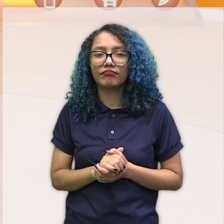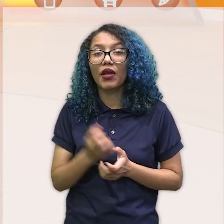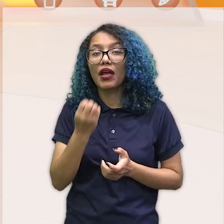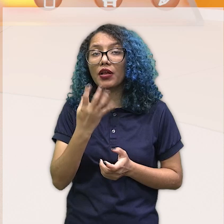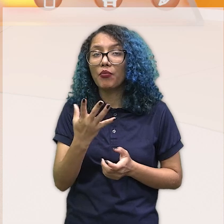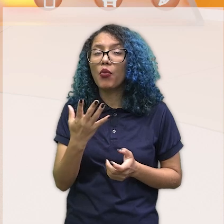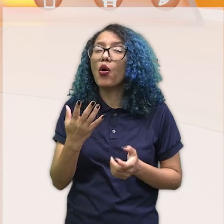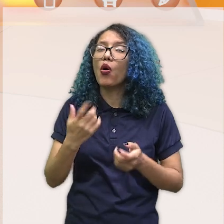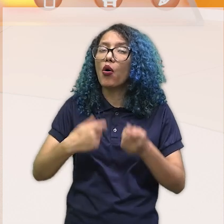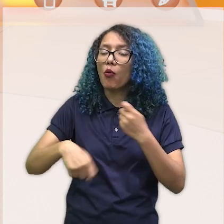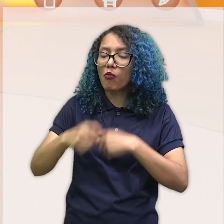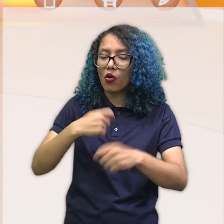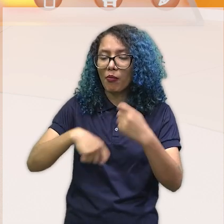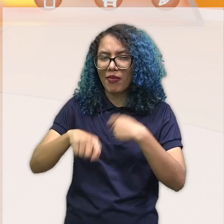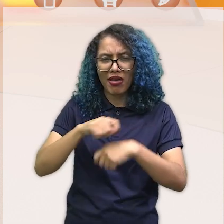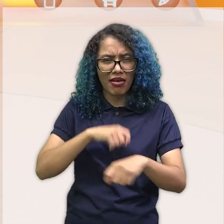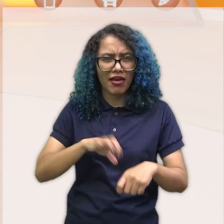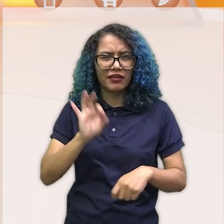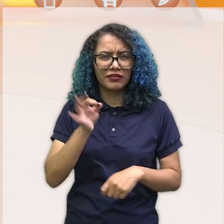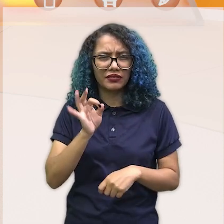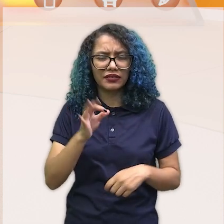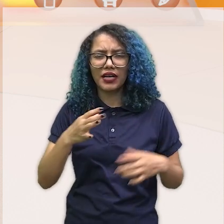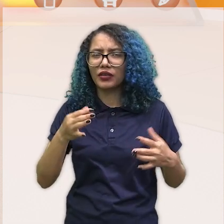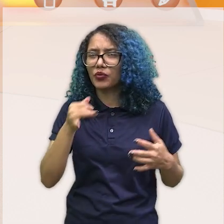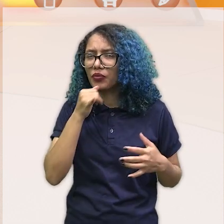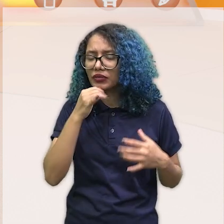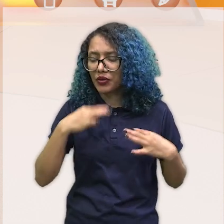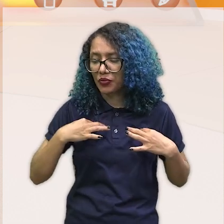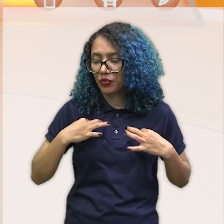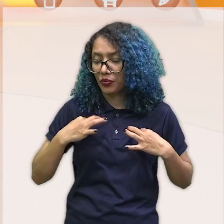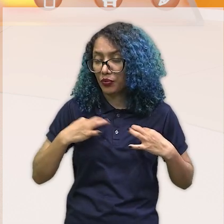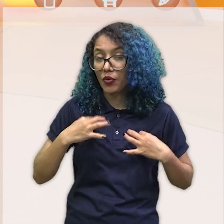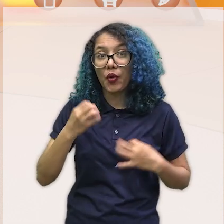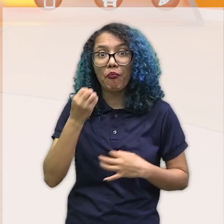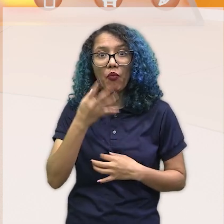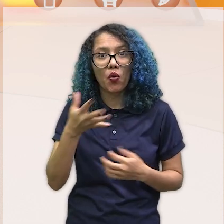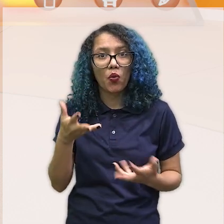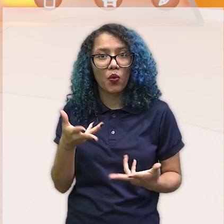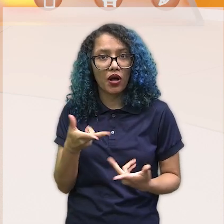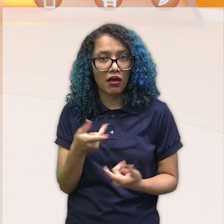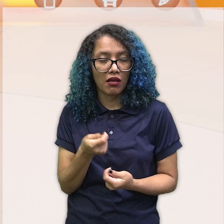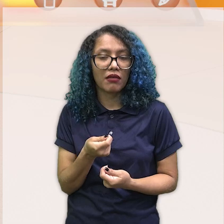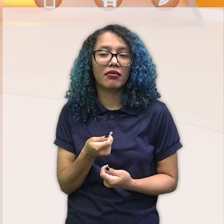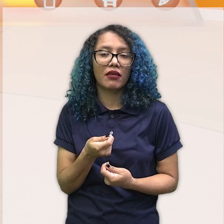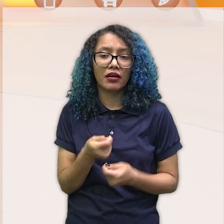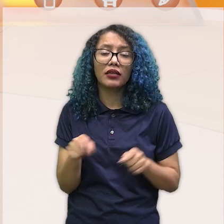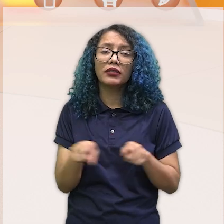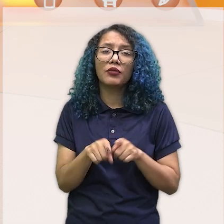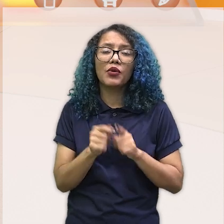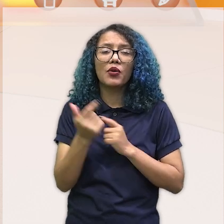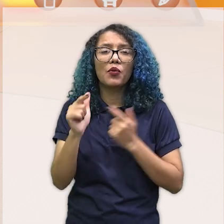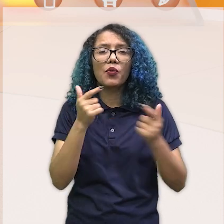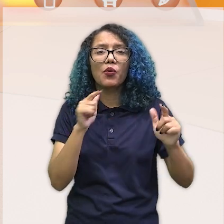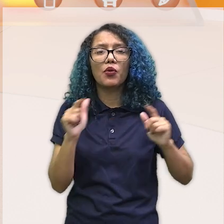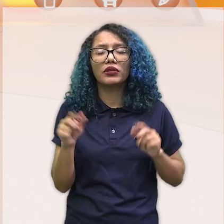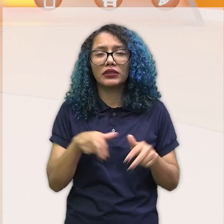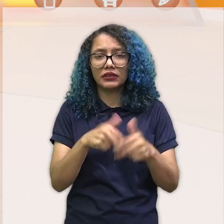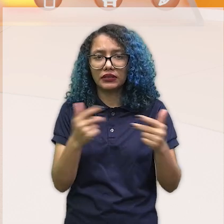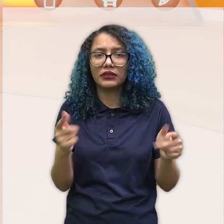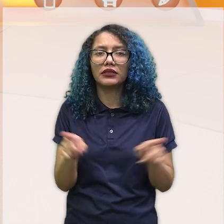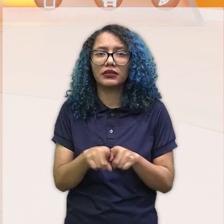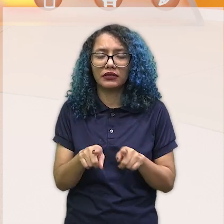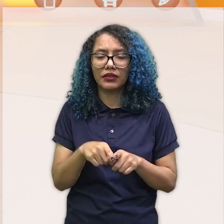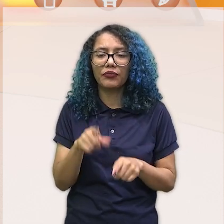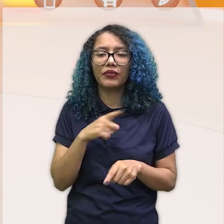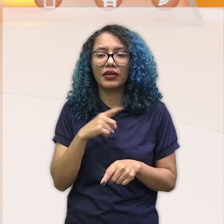comércio, provavelmente, né, tendo a tapeçaria como um destaque. Tá? E aí vai existir outros tipos de etnias que vão